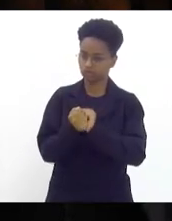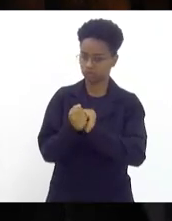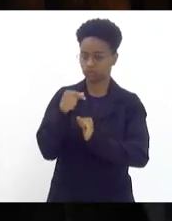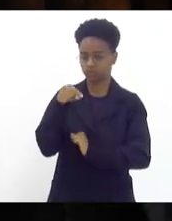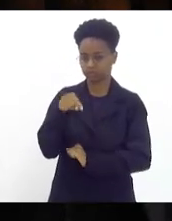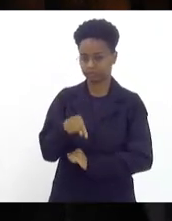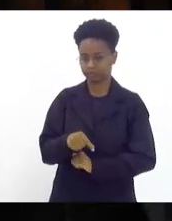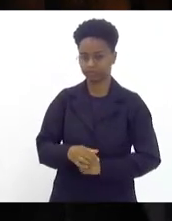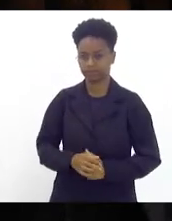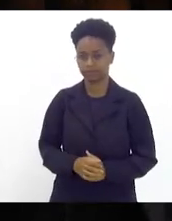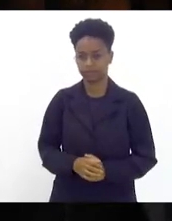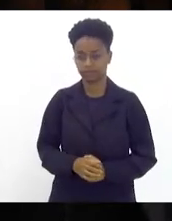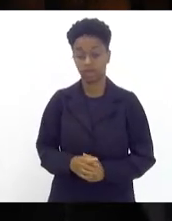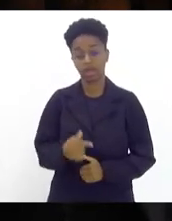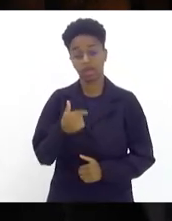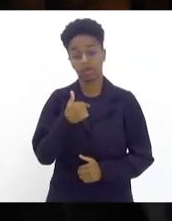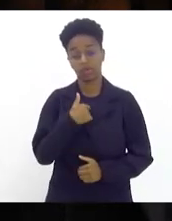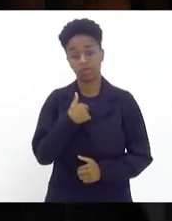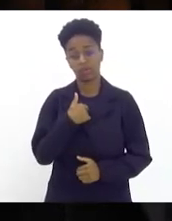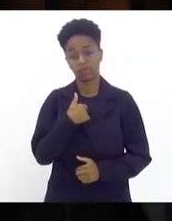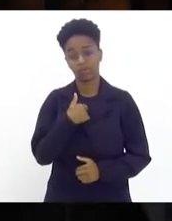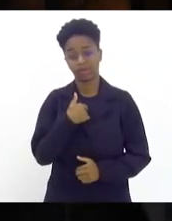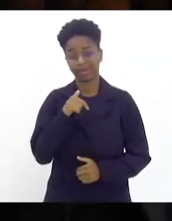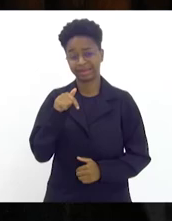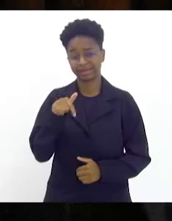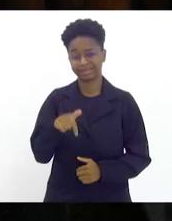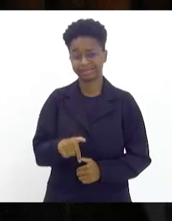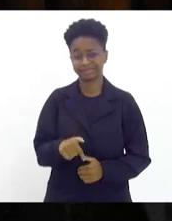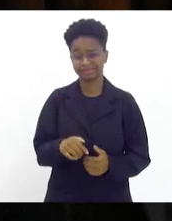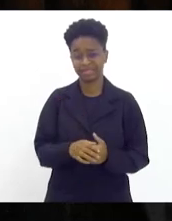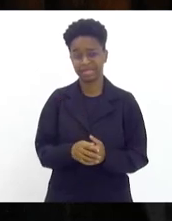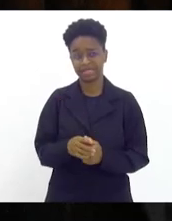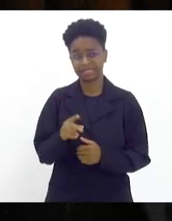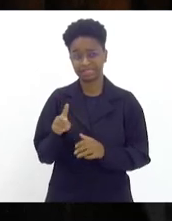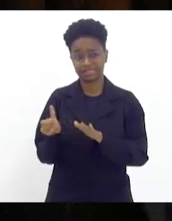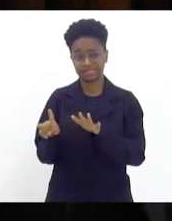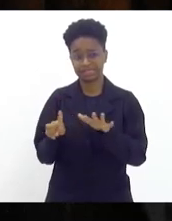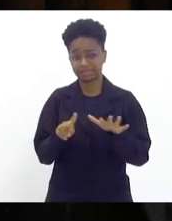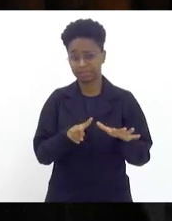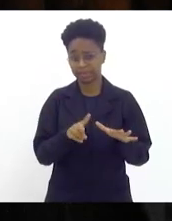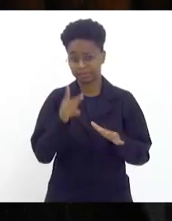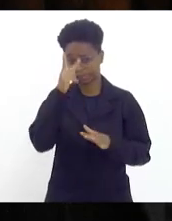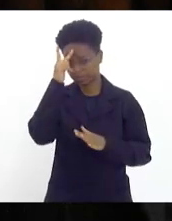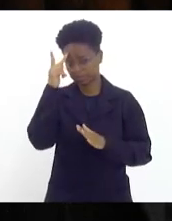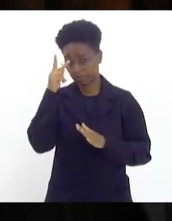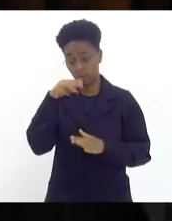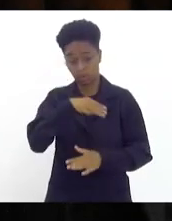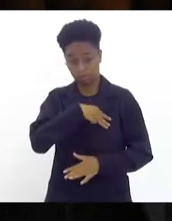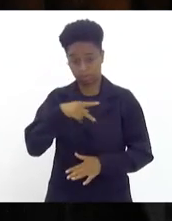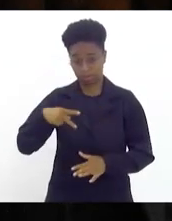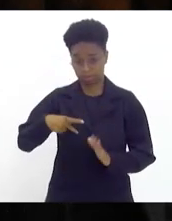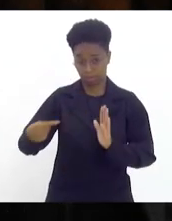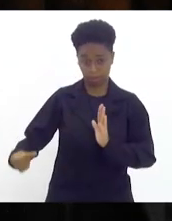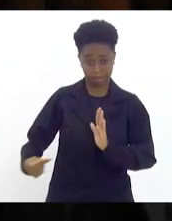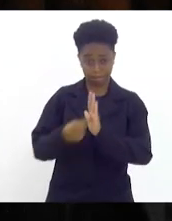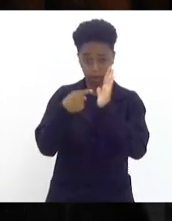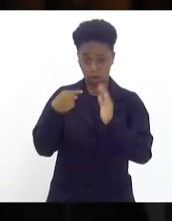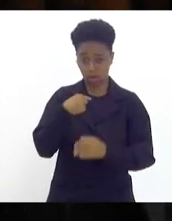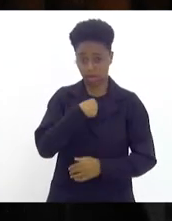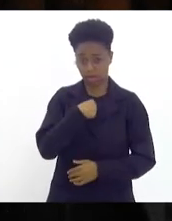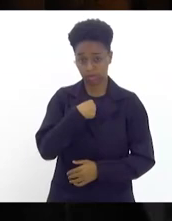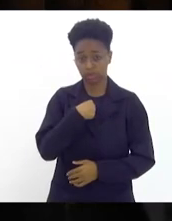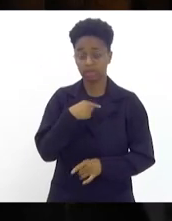que eu venho aqui para na semana que eu fui denunciado pelo Ministério Público Federal